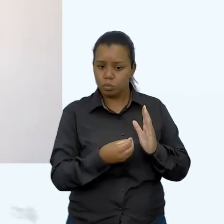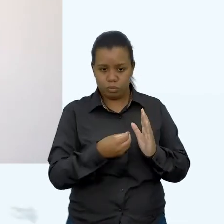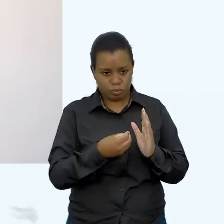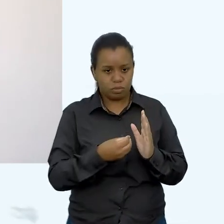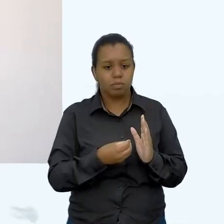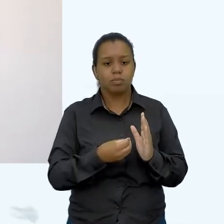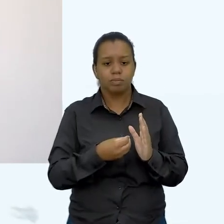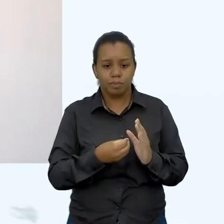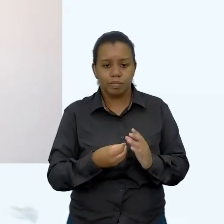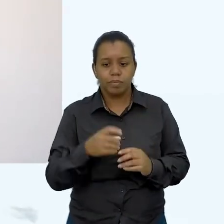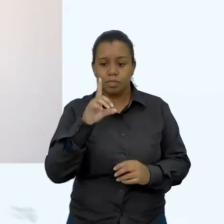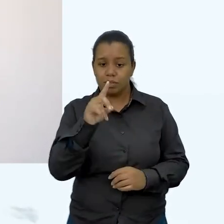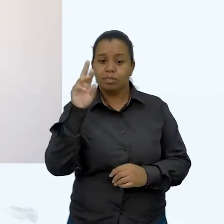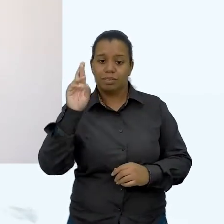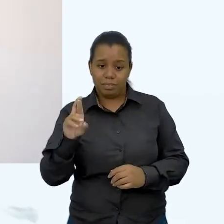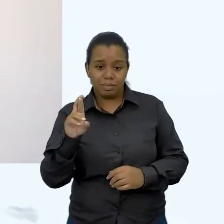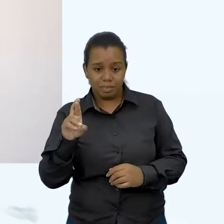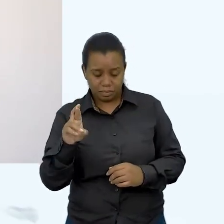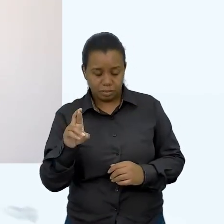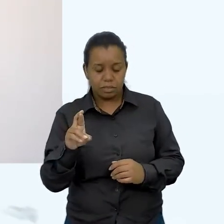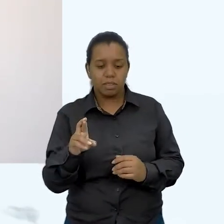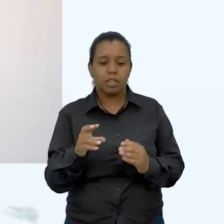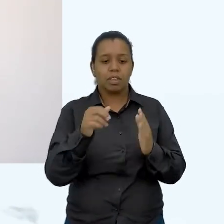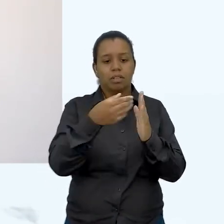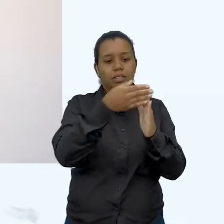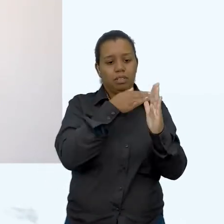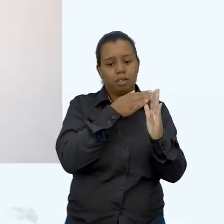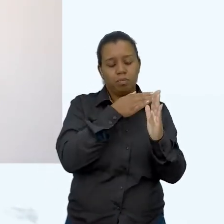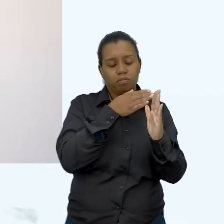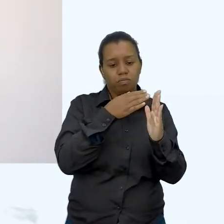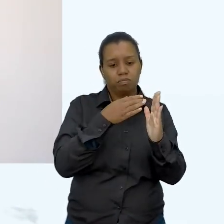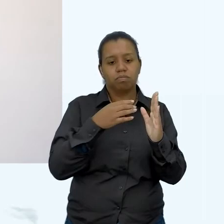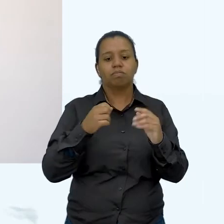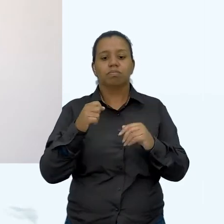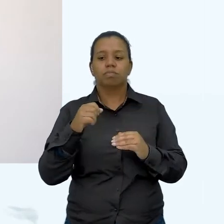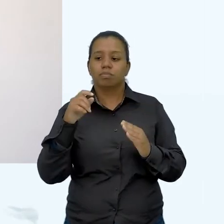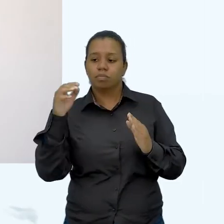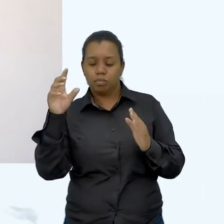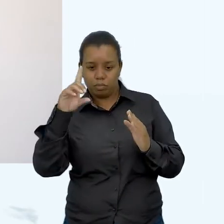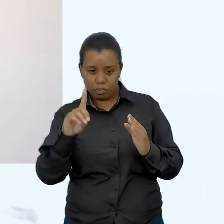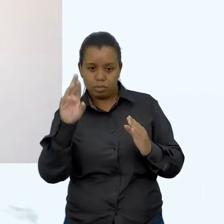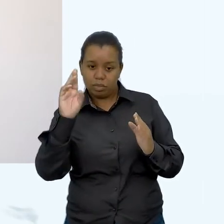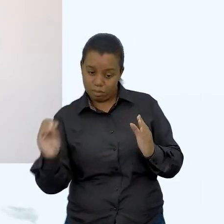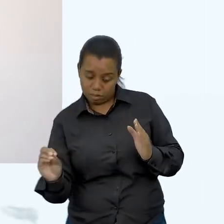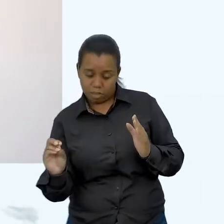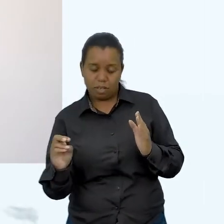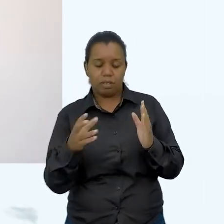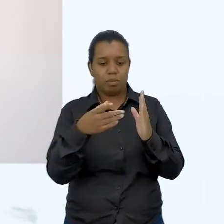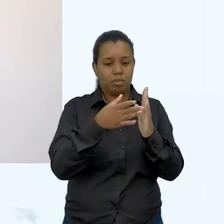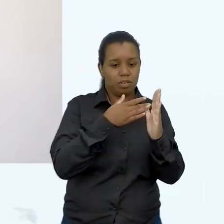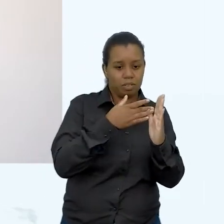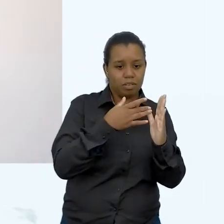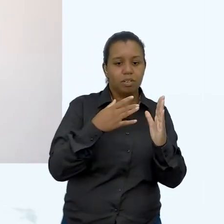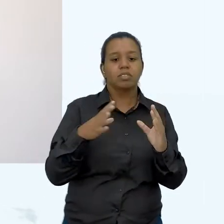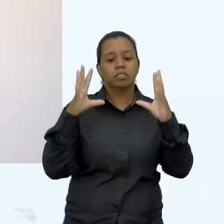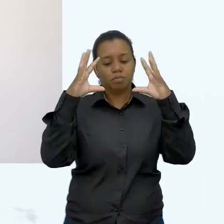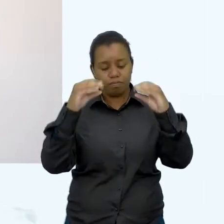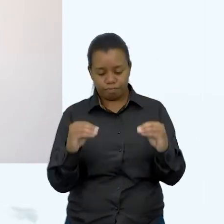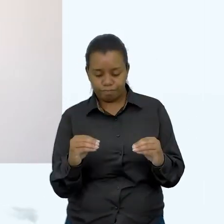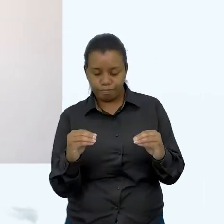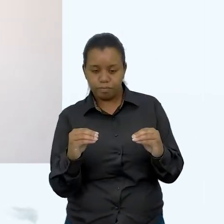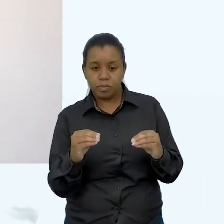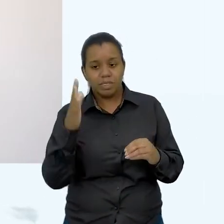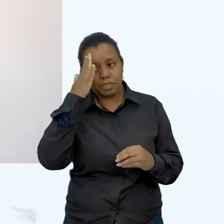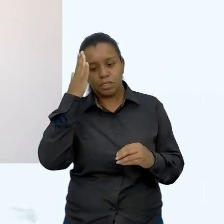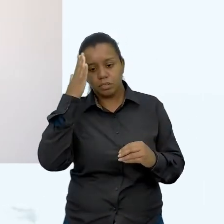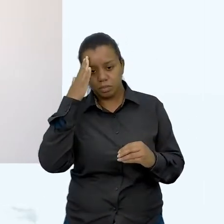vai tentando armar disjuntor por disjuntor. Uma hora esse DR vai desarmar, esse disjuntor que você ligou por último é o circuito onde